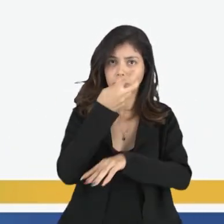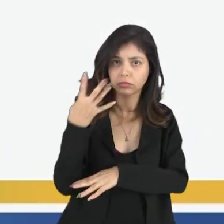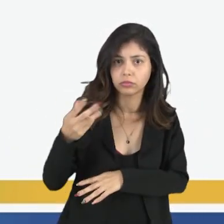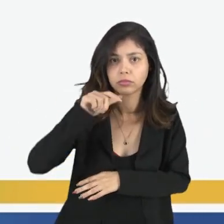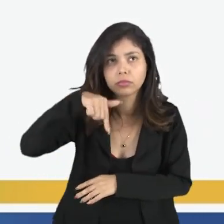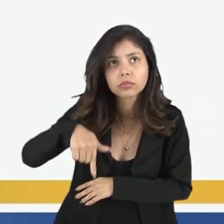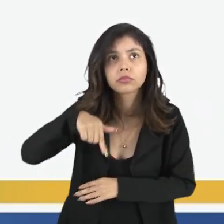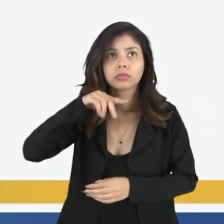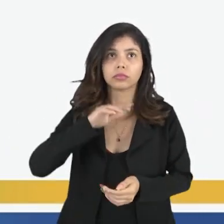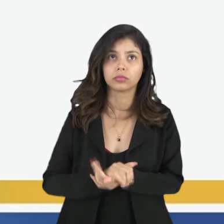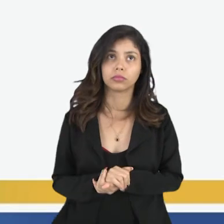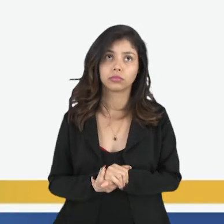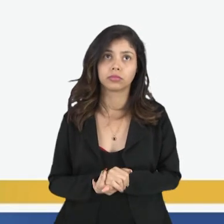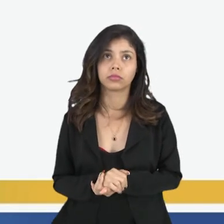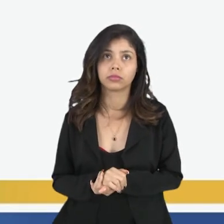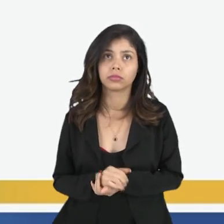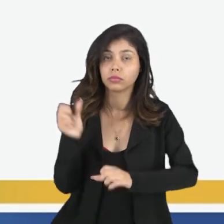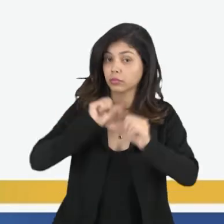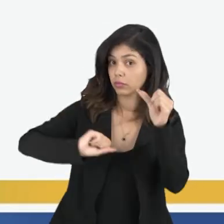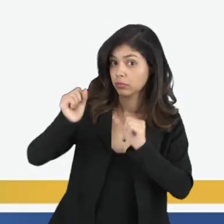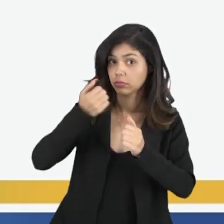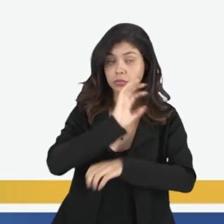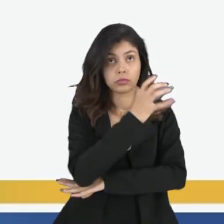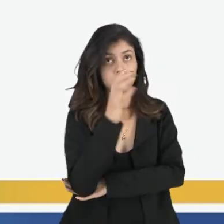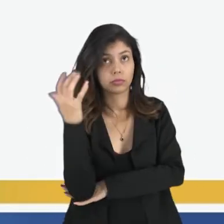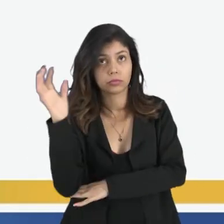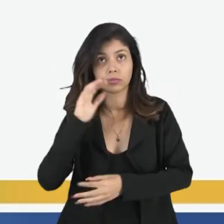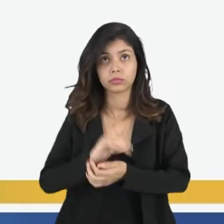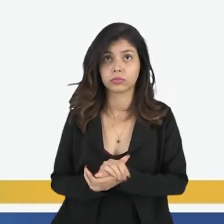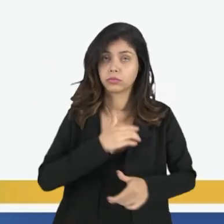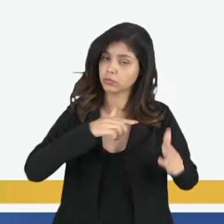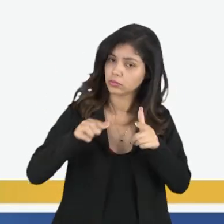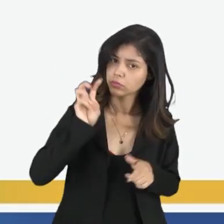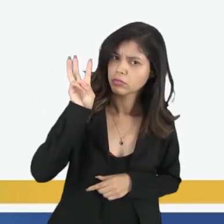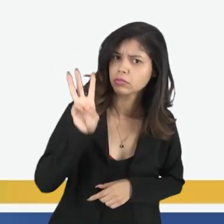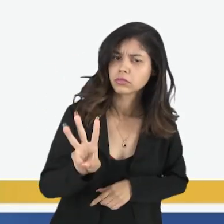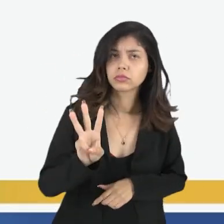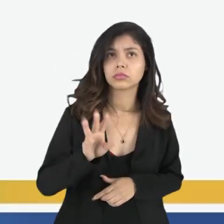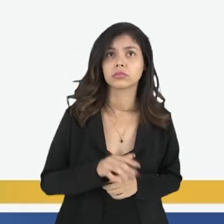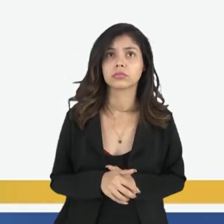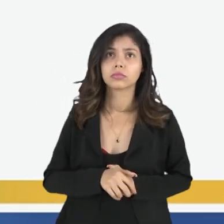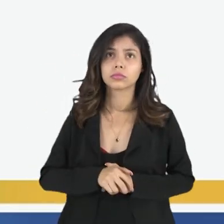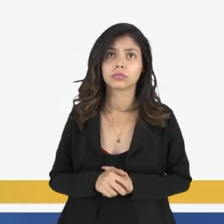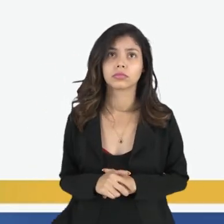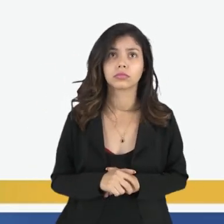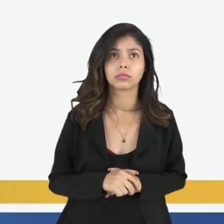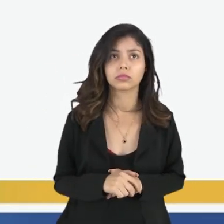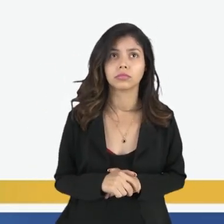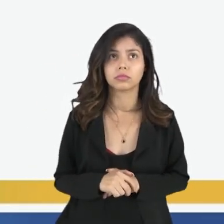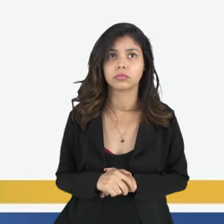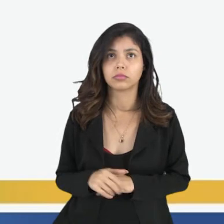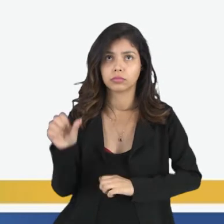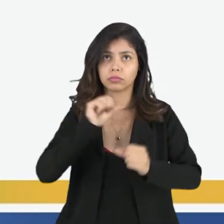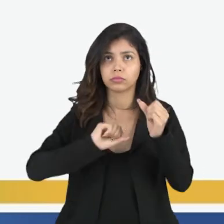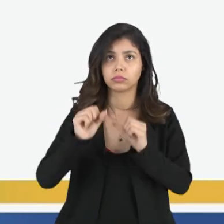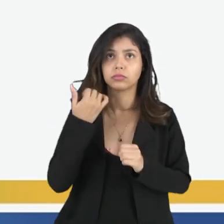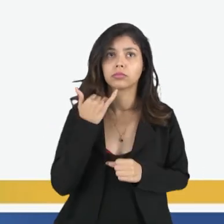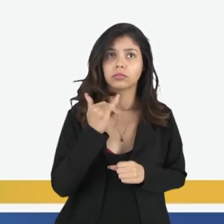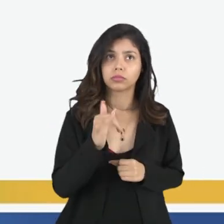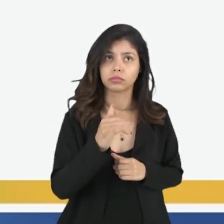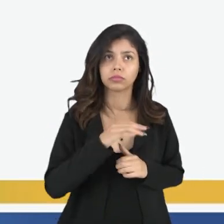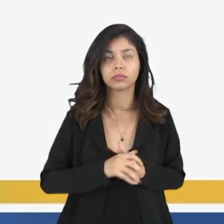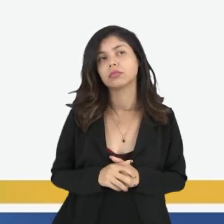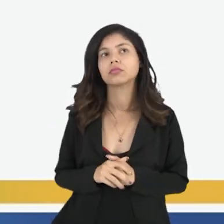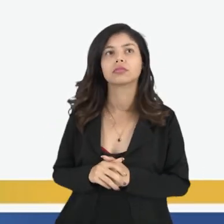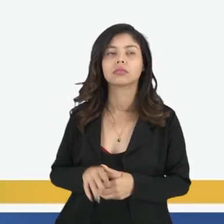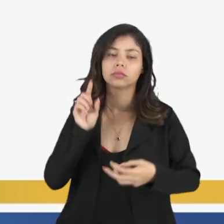entre a quantidade de calor trocada no meio ambiente e o trabalho realizado durante a transformação.